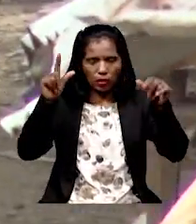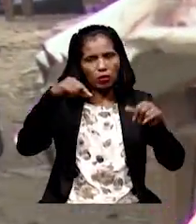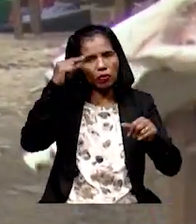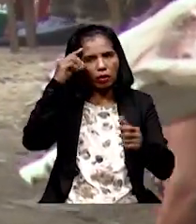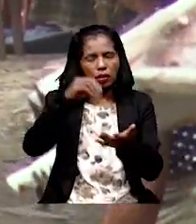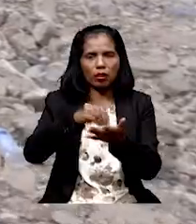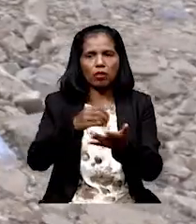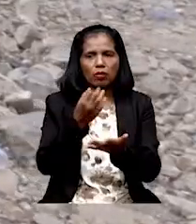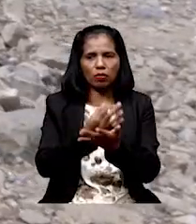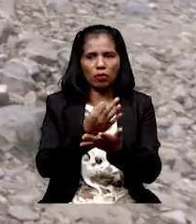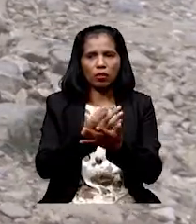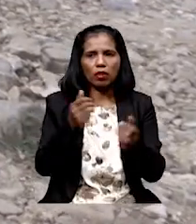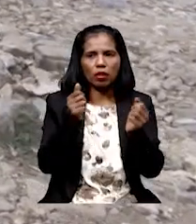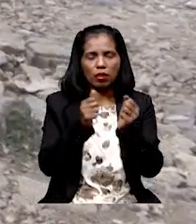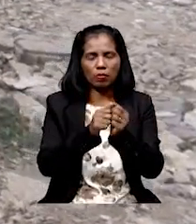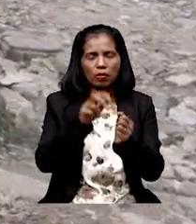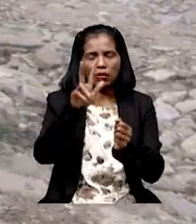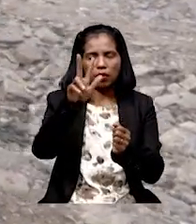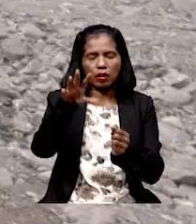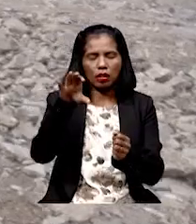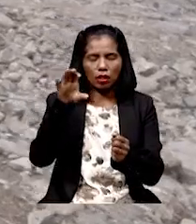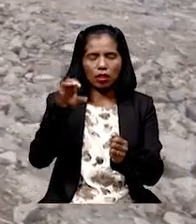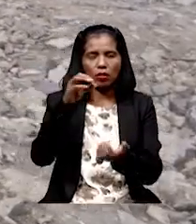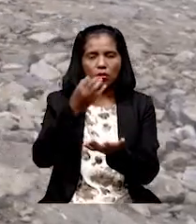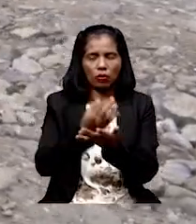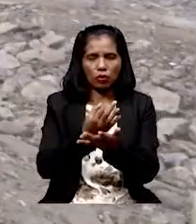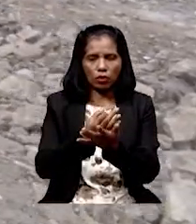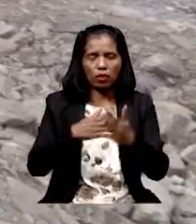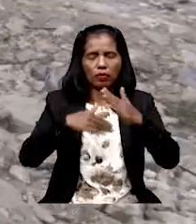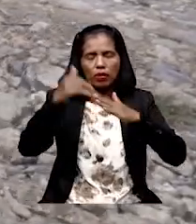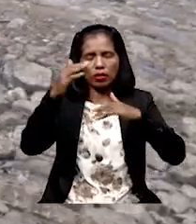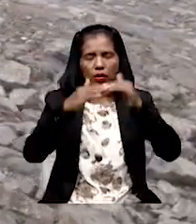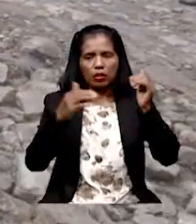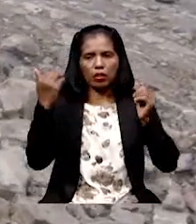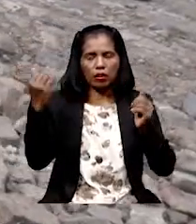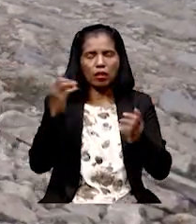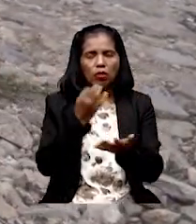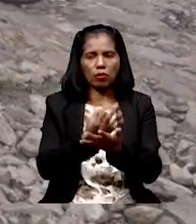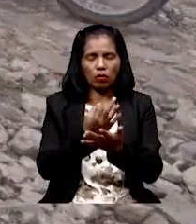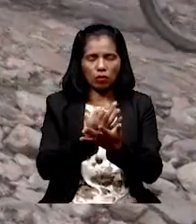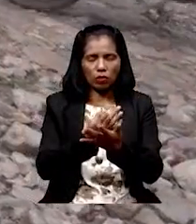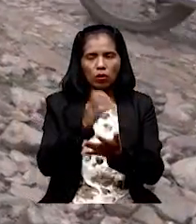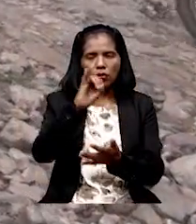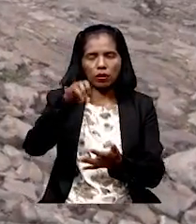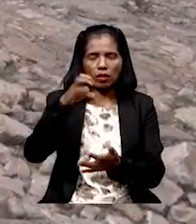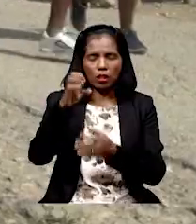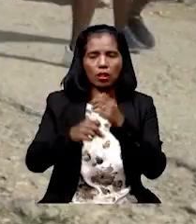aloca o Santo com a Tostolo Resin e a Fundo Infraestrutura e a Pacote Orçamento Geral Estado,